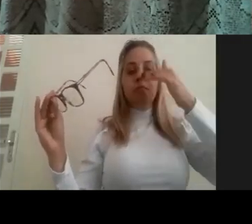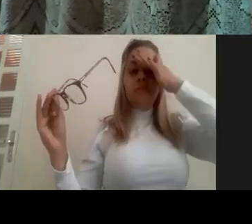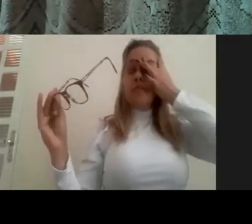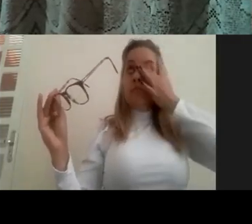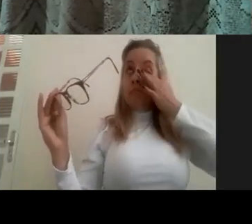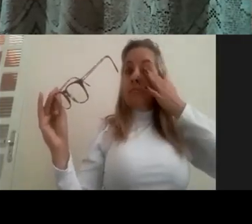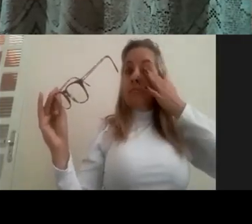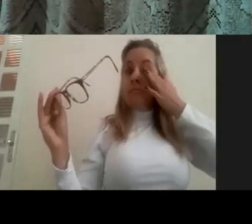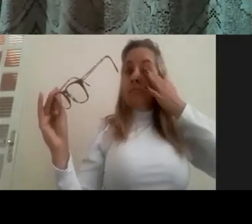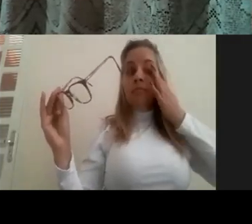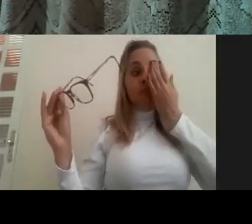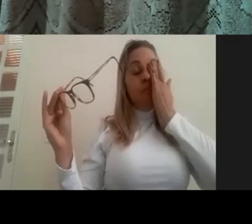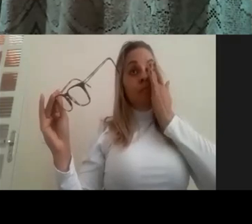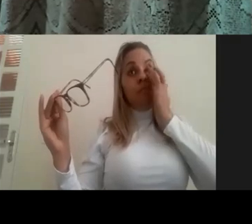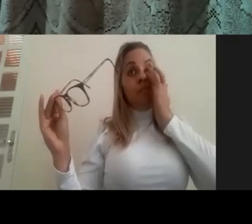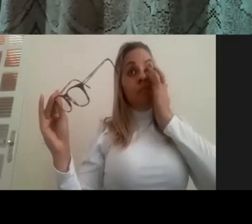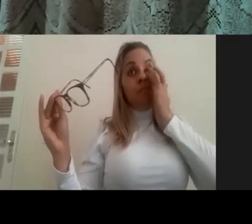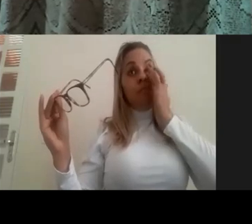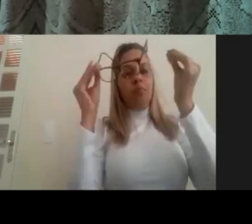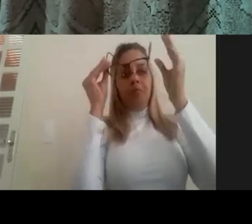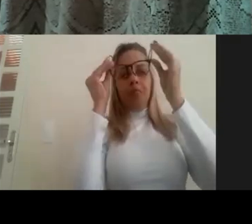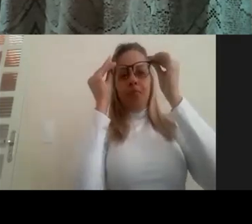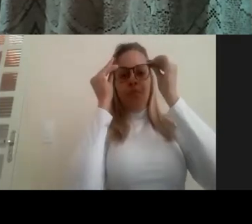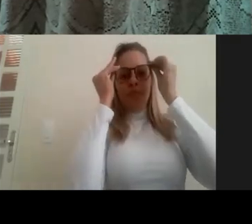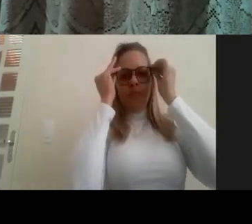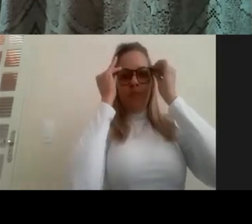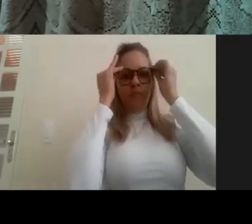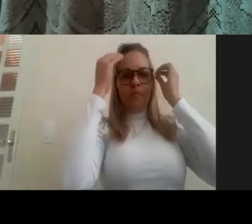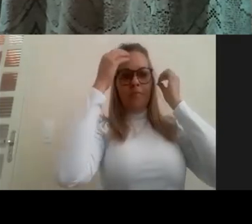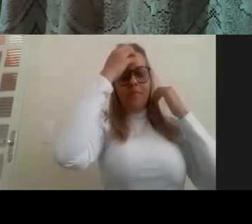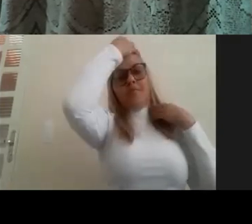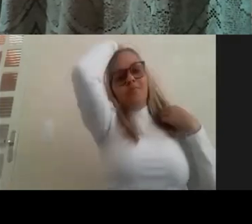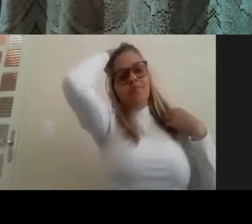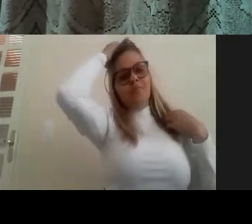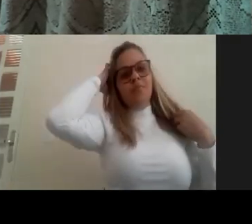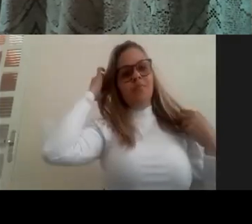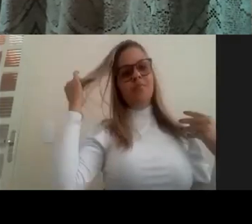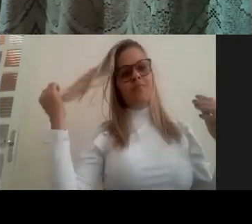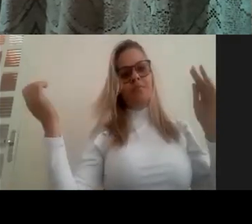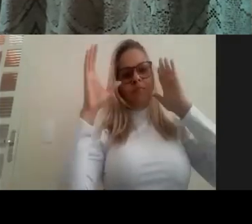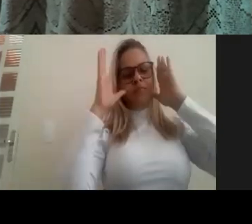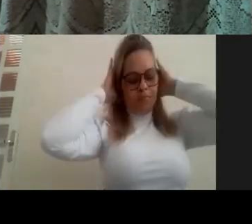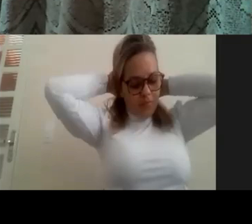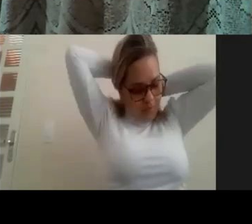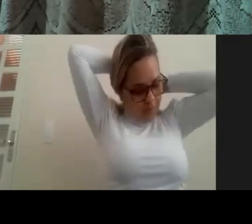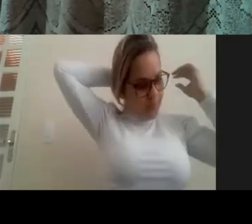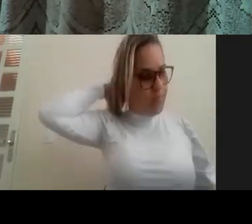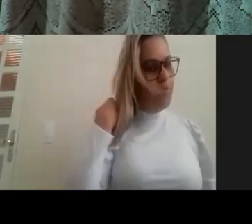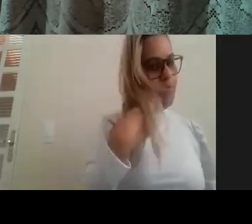nossa primeira de. Na verdade, essa não era nem para acontecer, aí a gente resolveu fazer